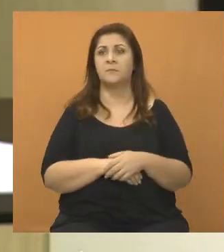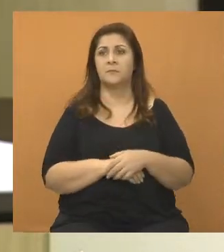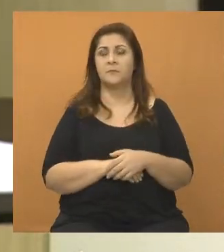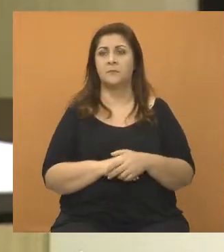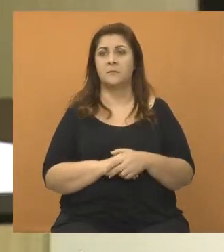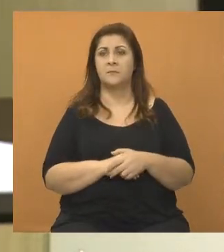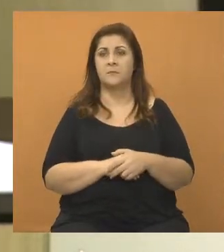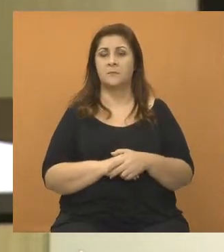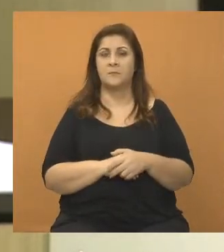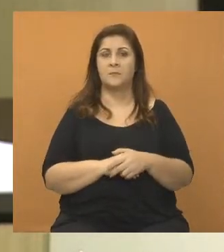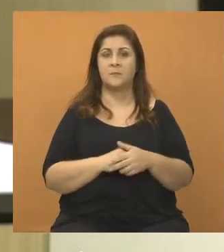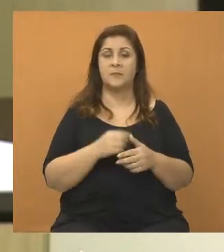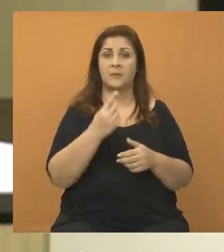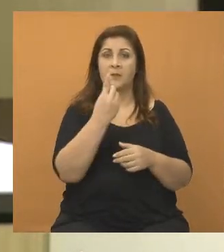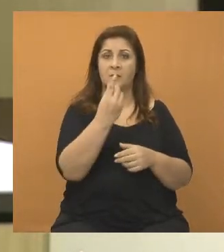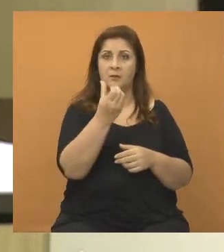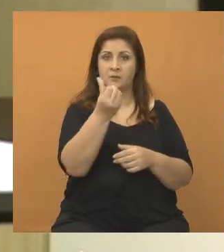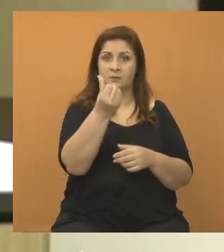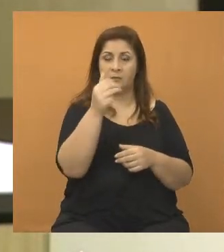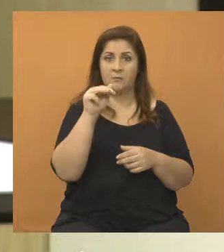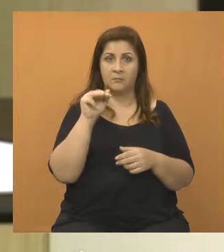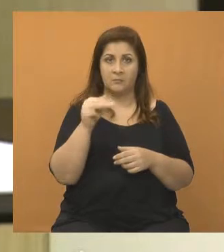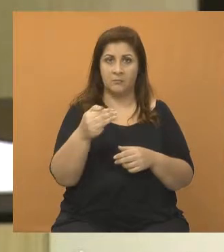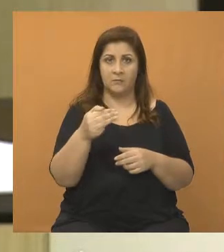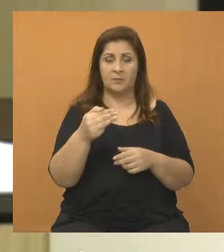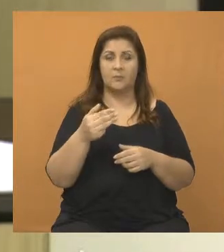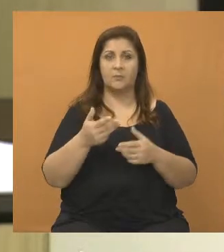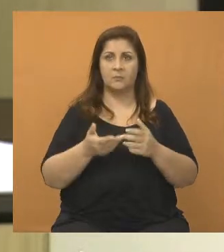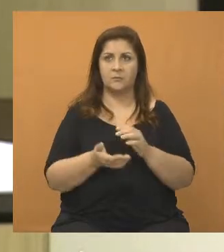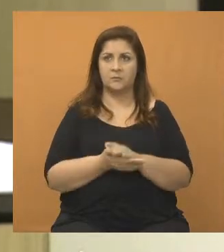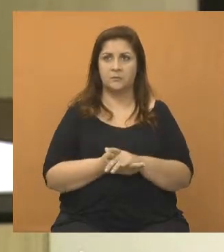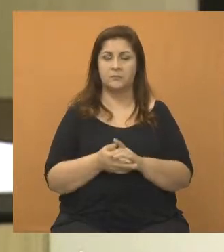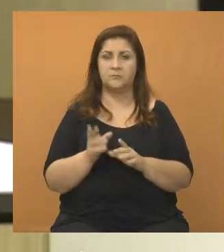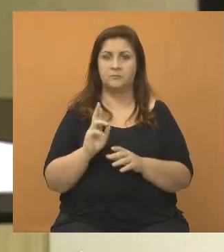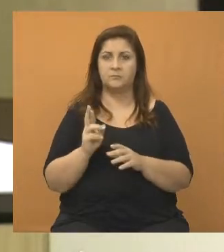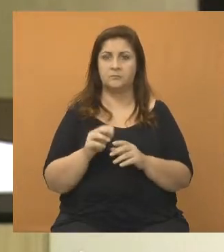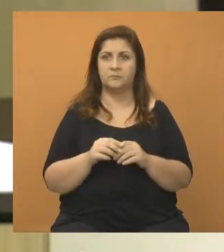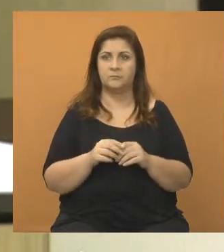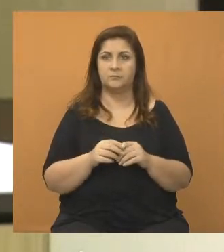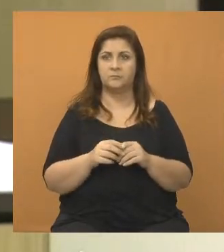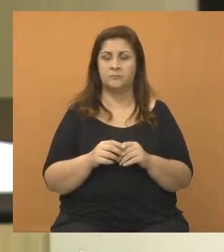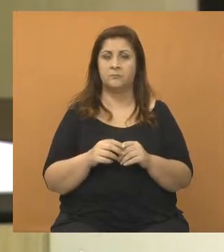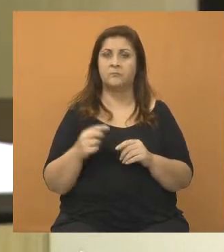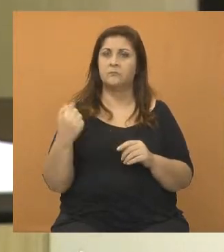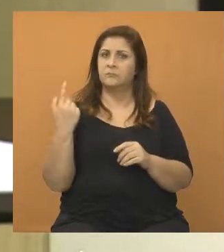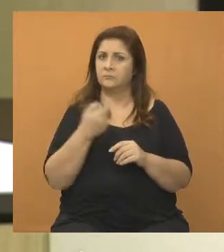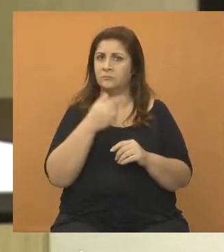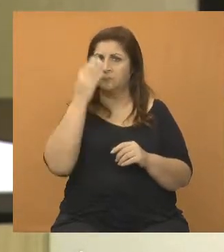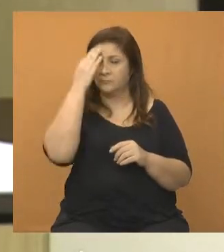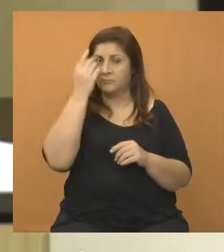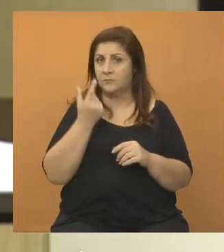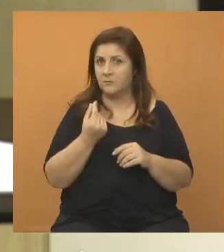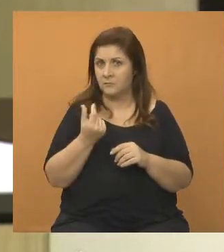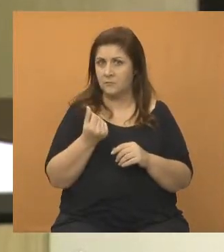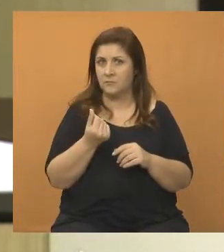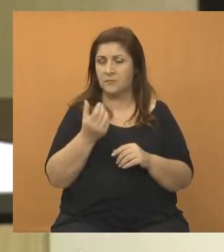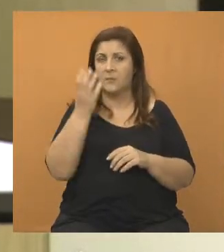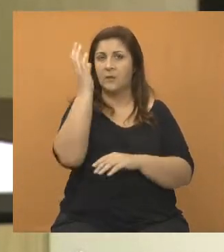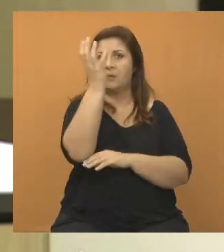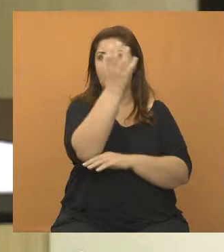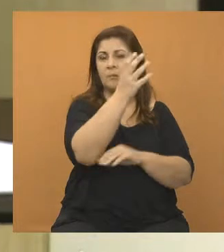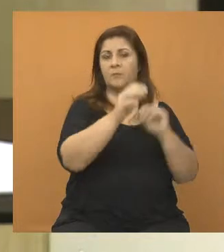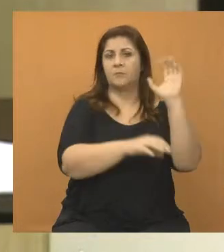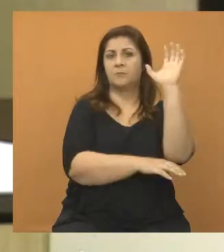2019 de 16 milhões. E nós sabemos que o orçamento do meio ambiente ele está vinculado